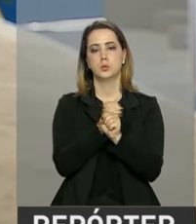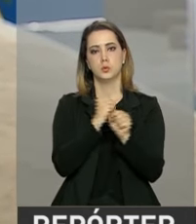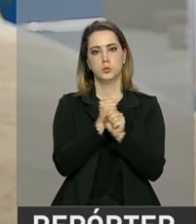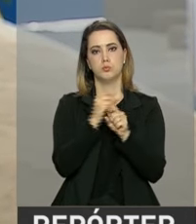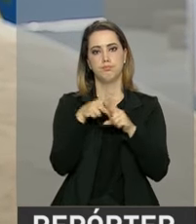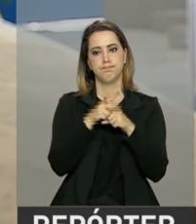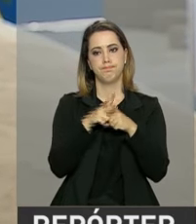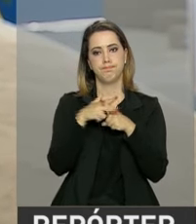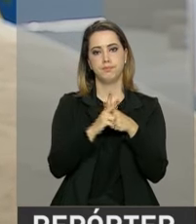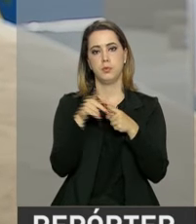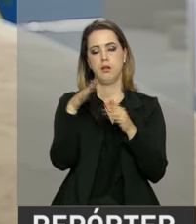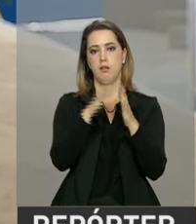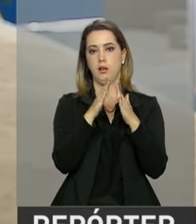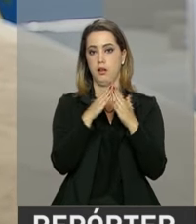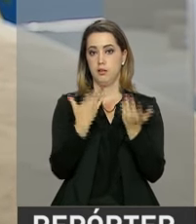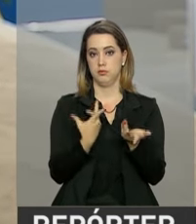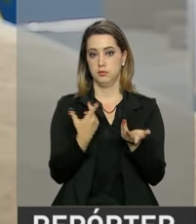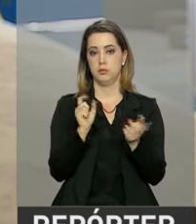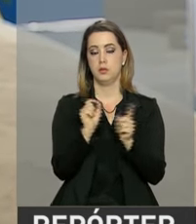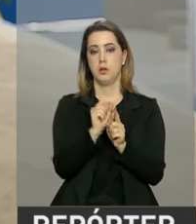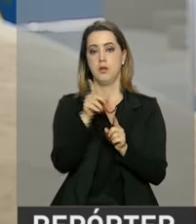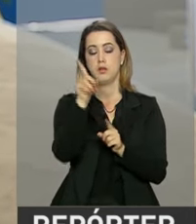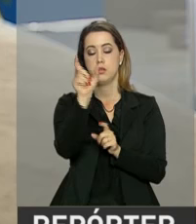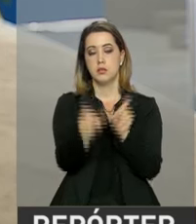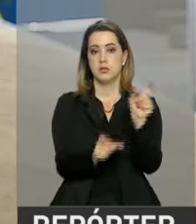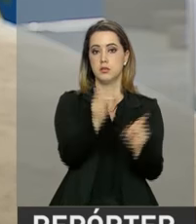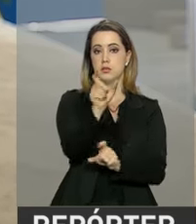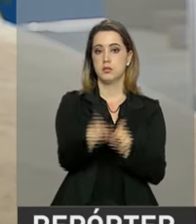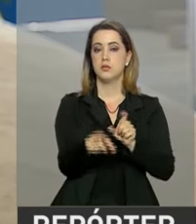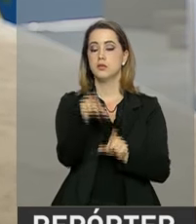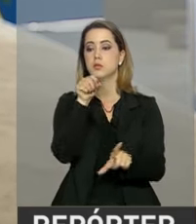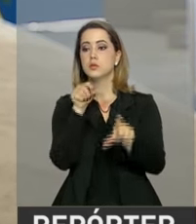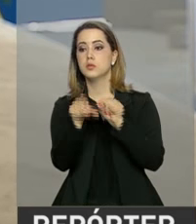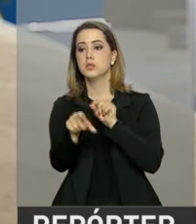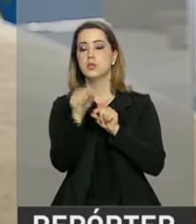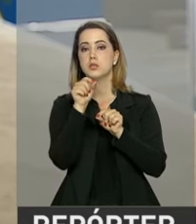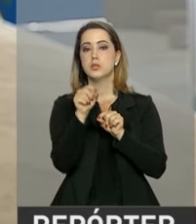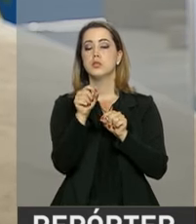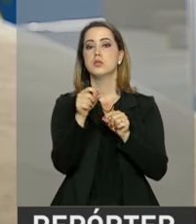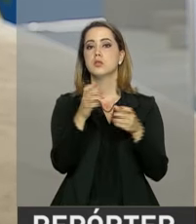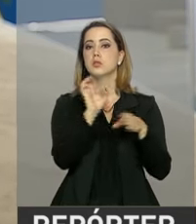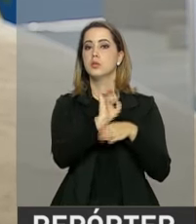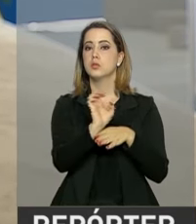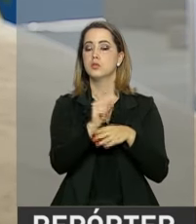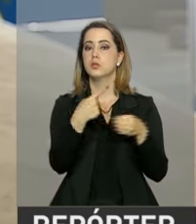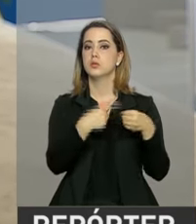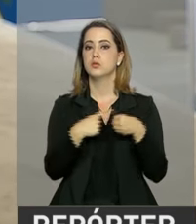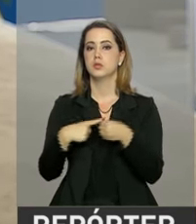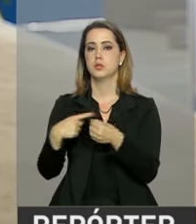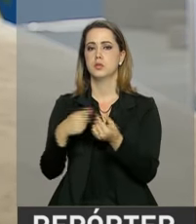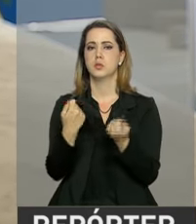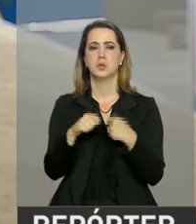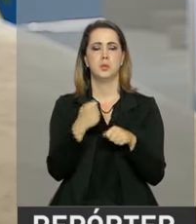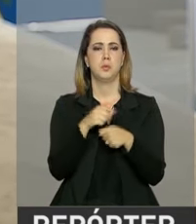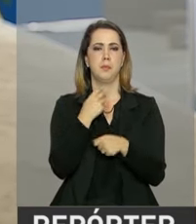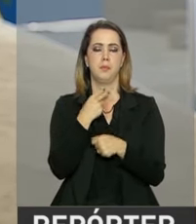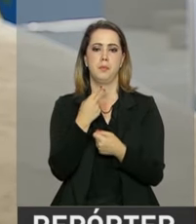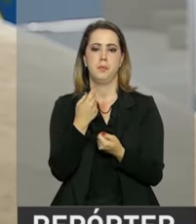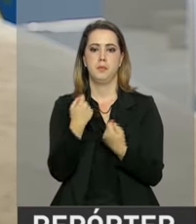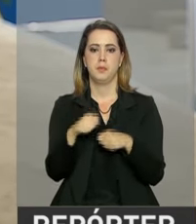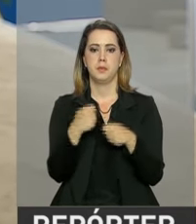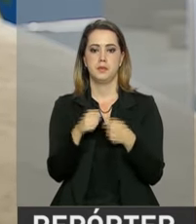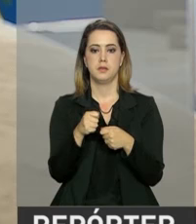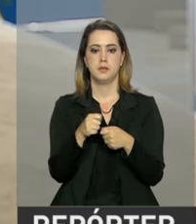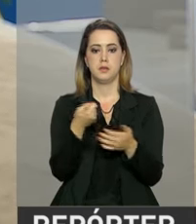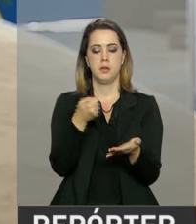suas casas as famílias contempladas serão selecionadas pelos Estados e pelos municípios e não vão precisar pagar pelo